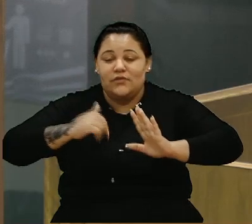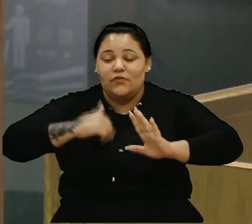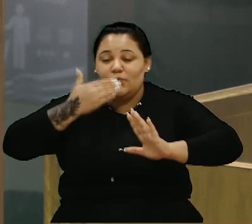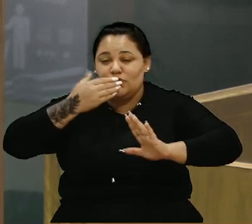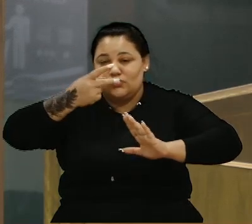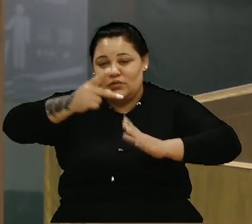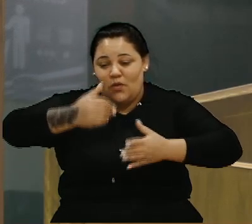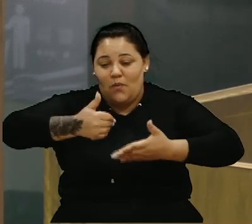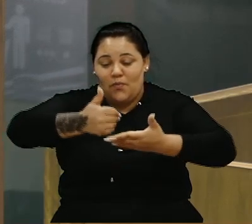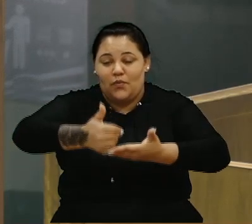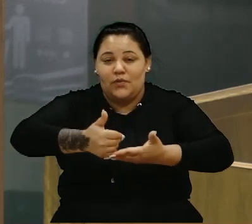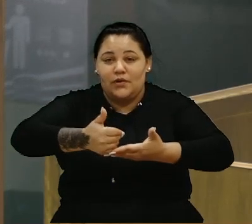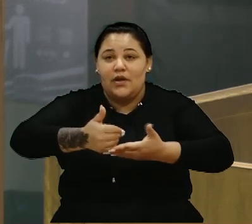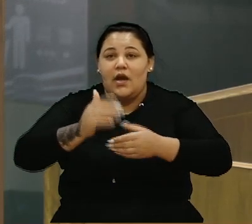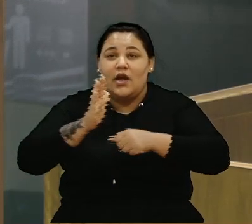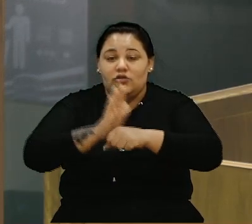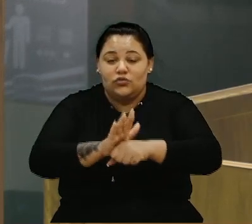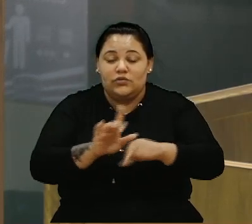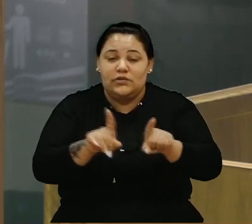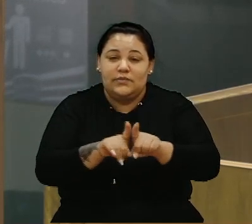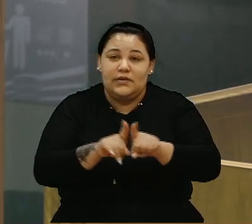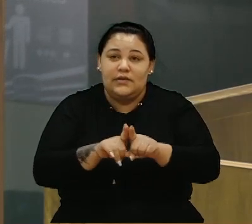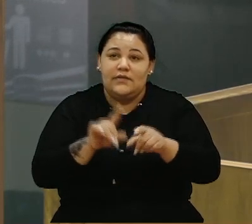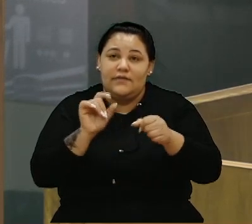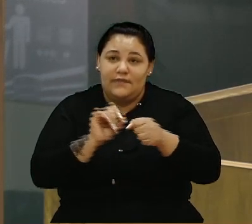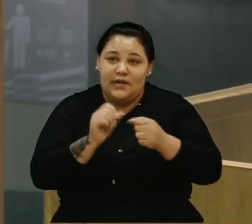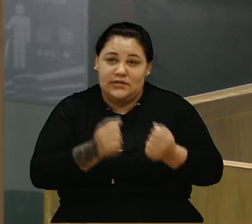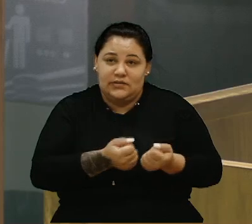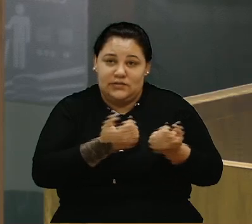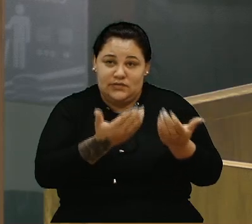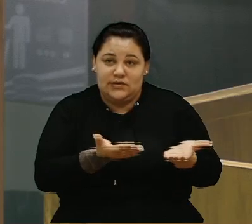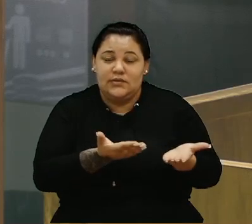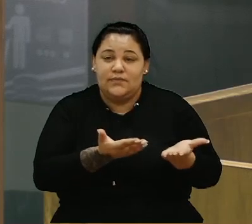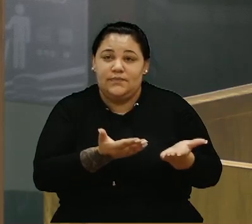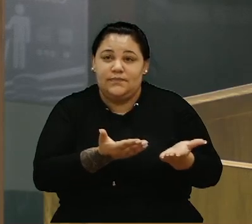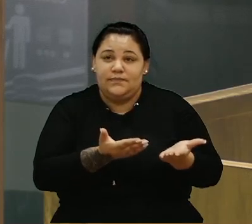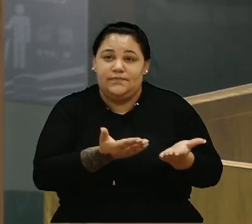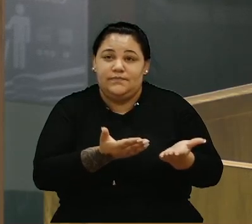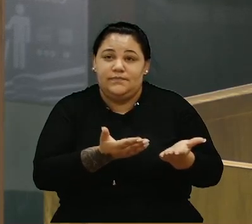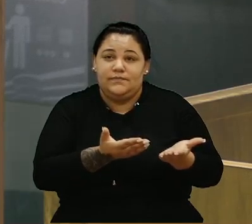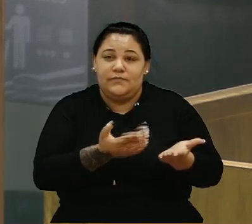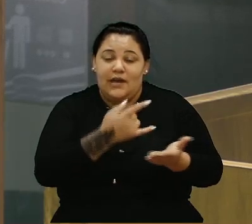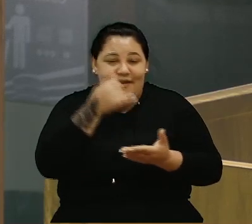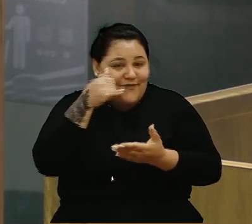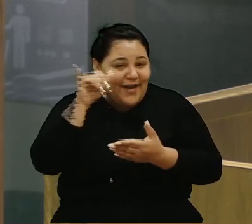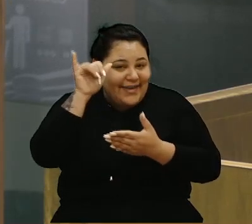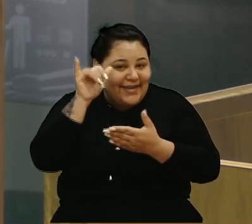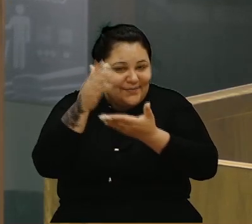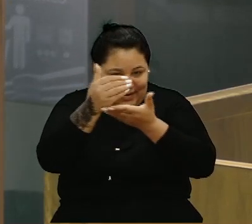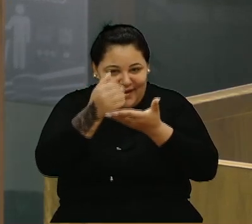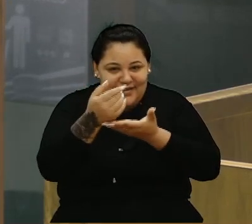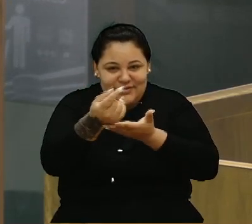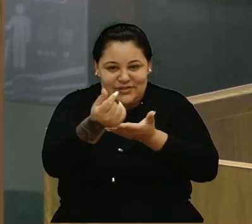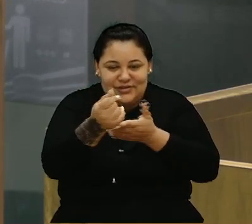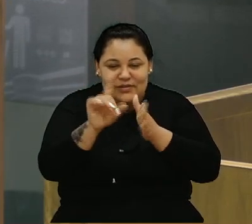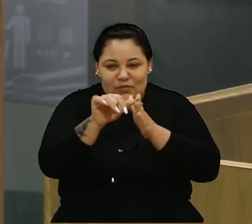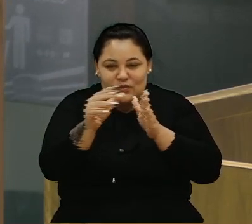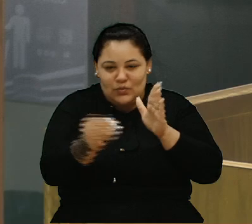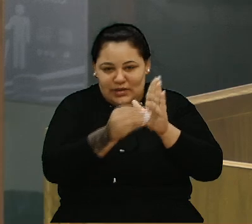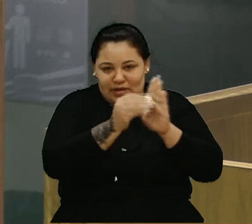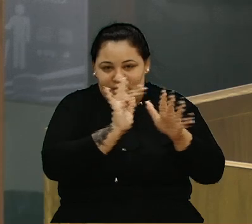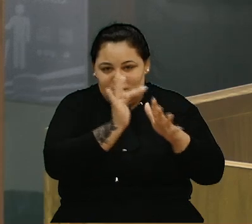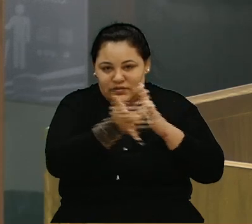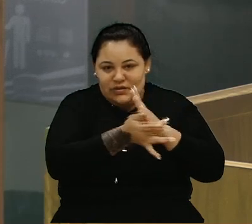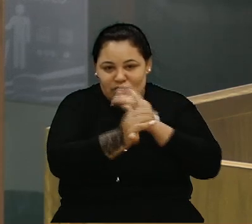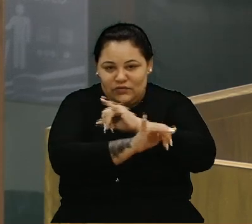apoio, conto com a sua ajuda, faça a doação, está aqui a vaquinha. Depois nas minhas redes sociais eu vou